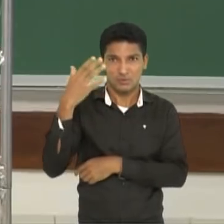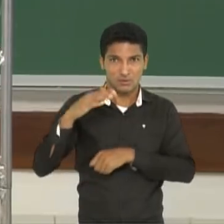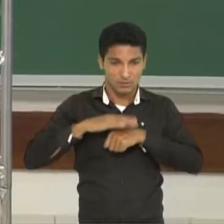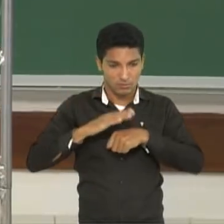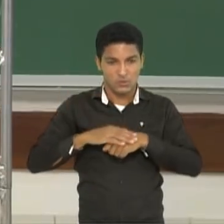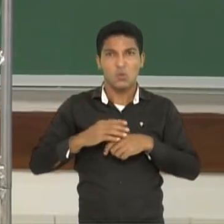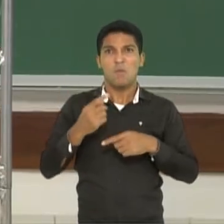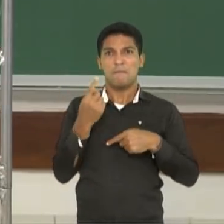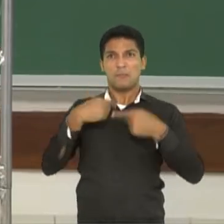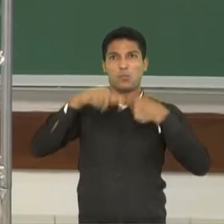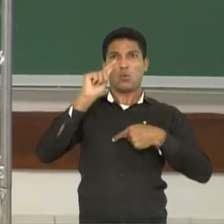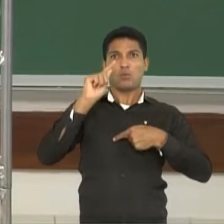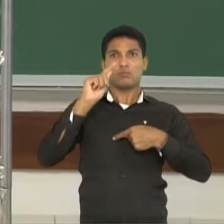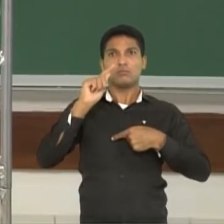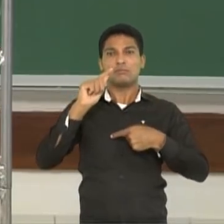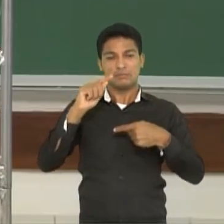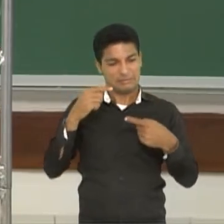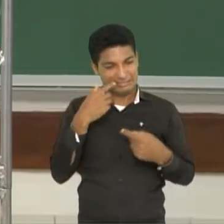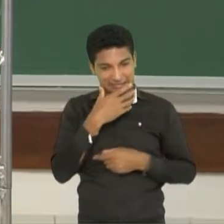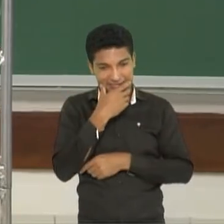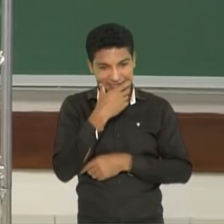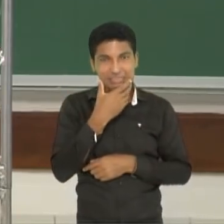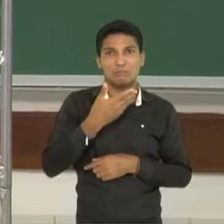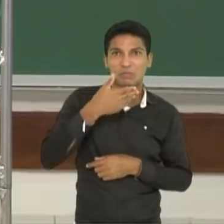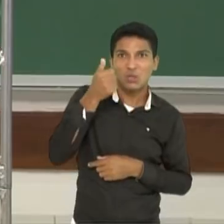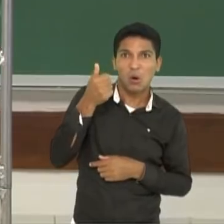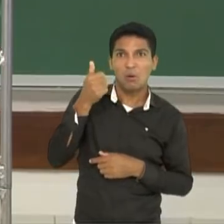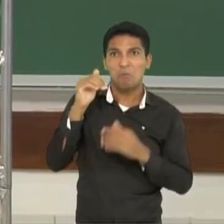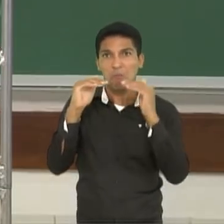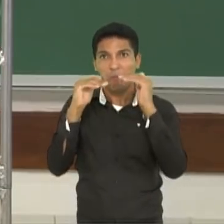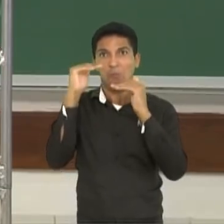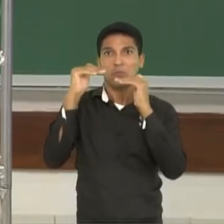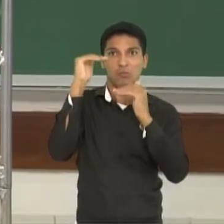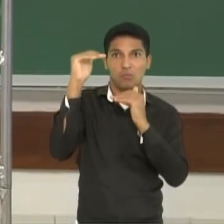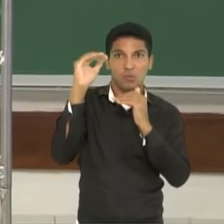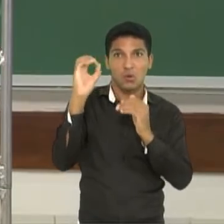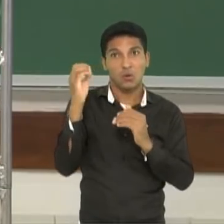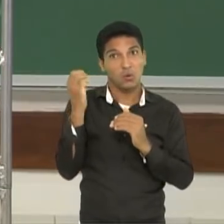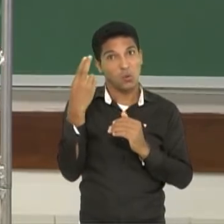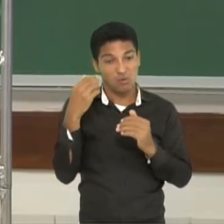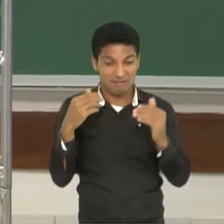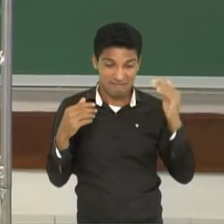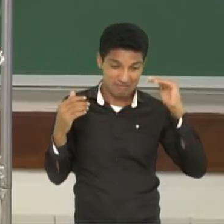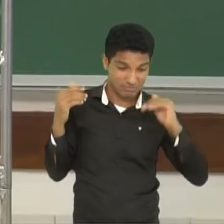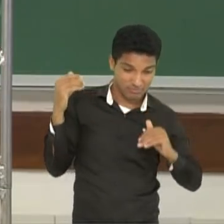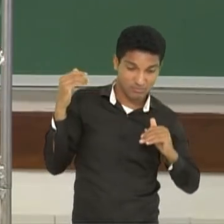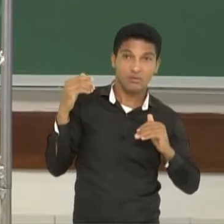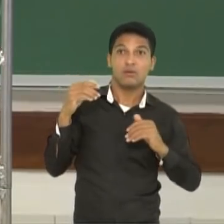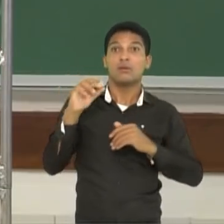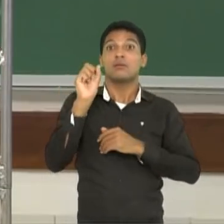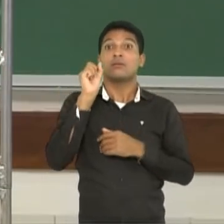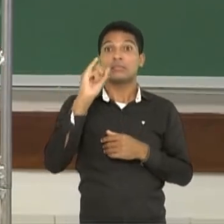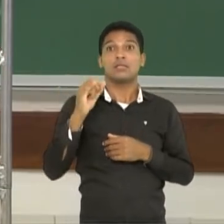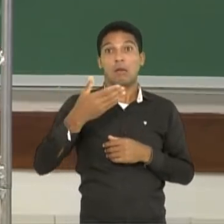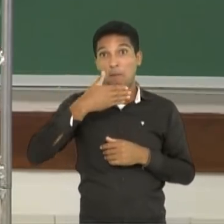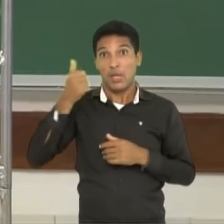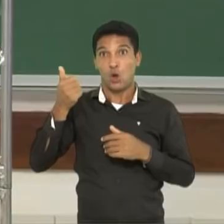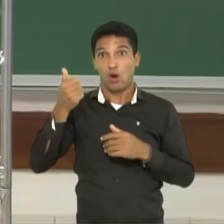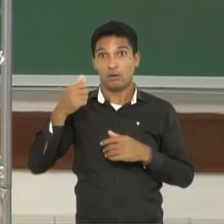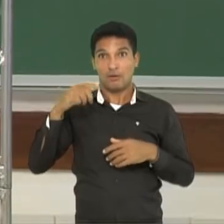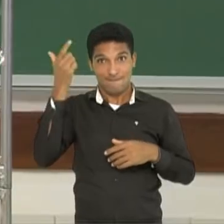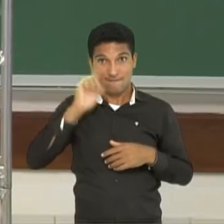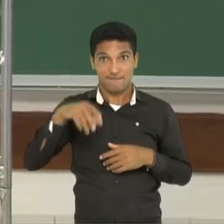as competições que ele teve naquele ano, e quando ele chega lá no final daquele ano, ele pode fazer o quê? Comparar